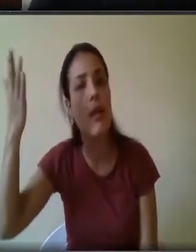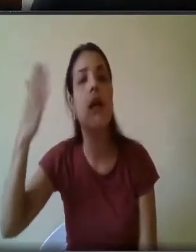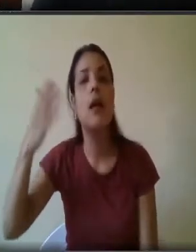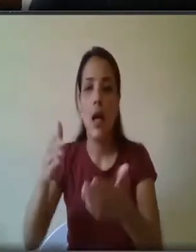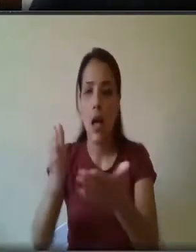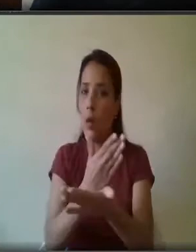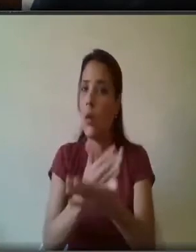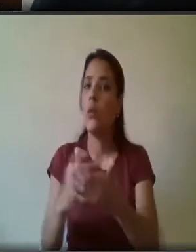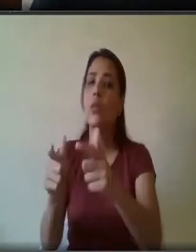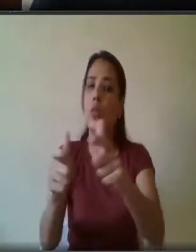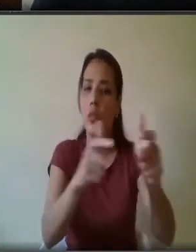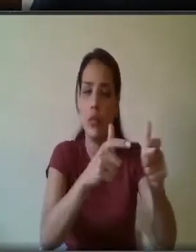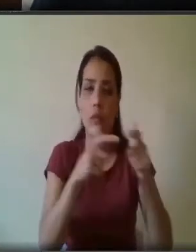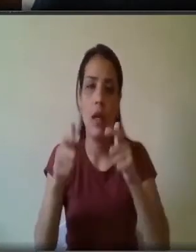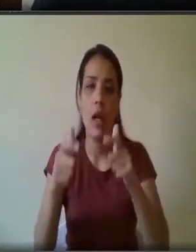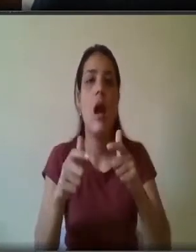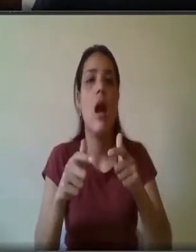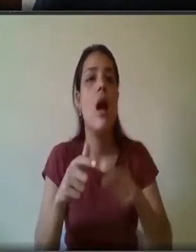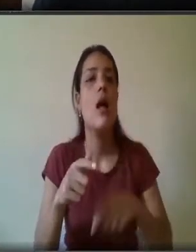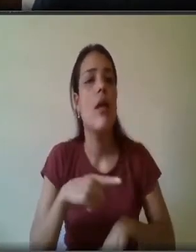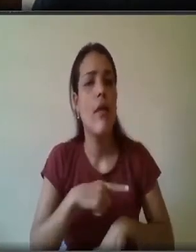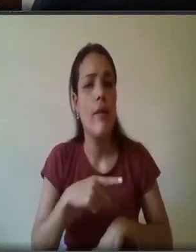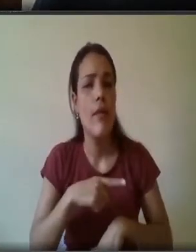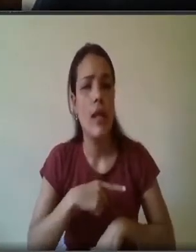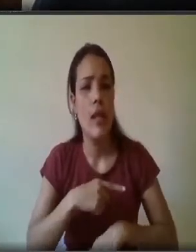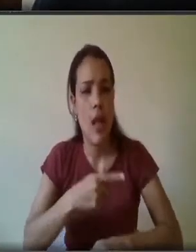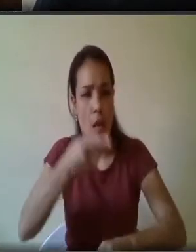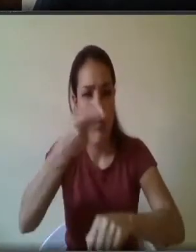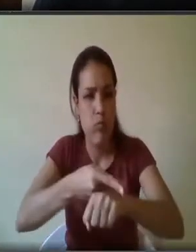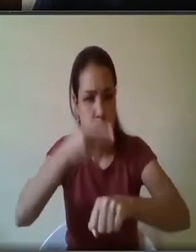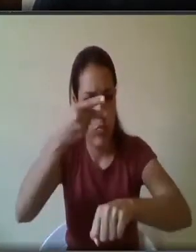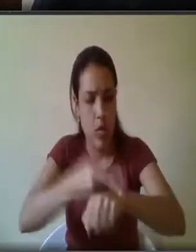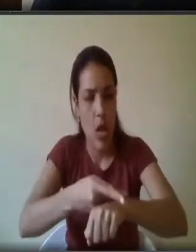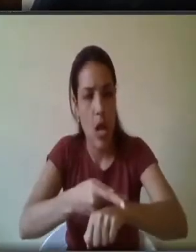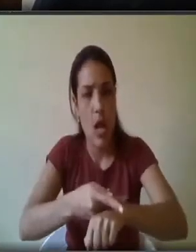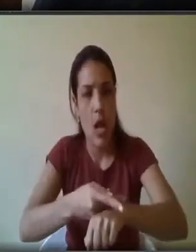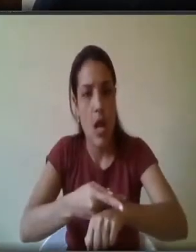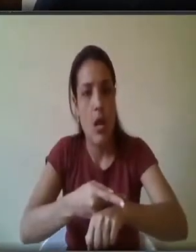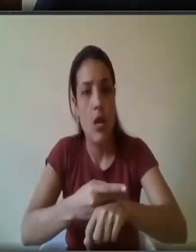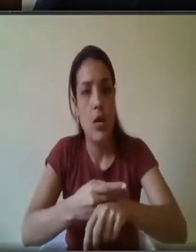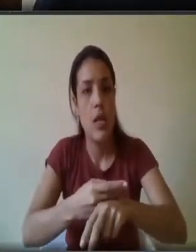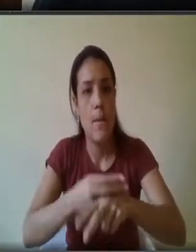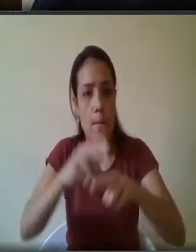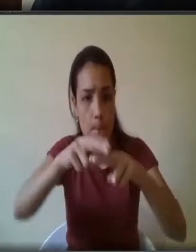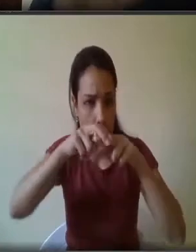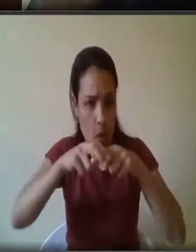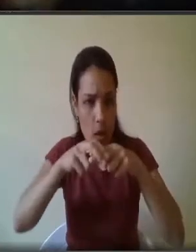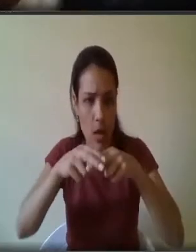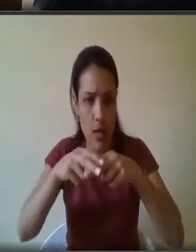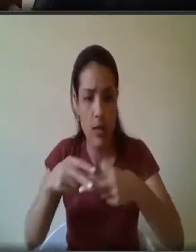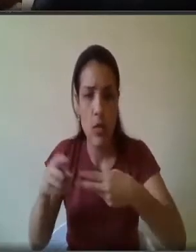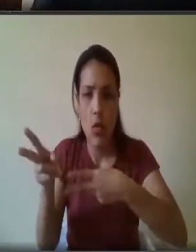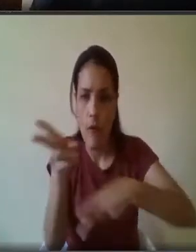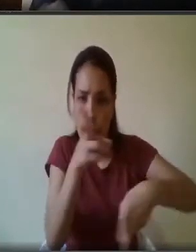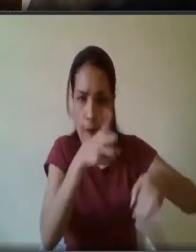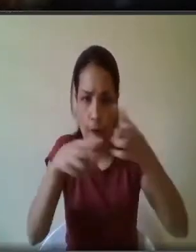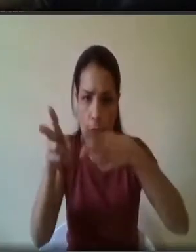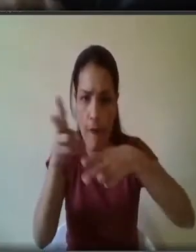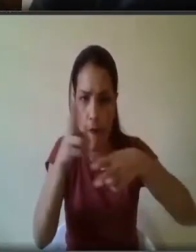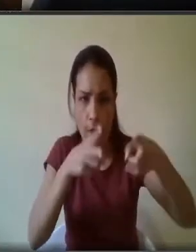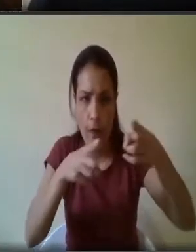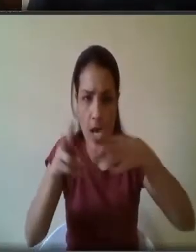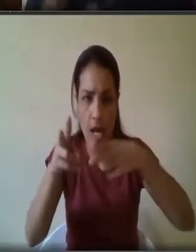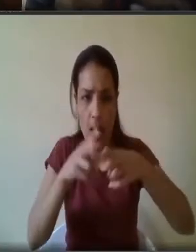vai ter formações rochosas que o vento vai esculpindo, não parece um leão aqui, aí tem o dedo de